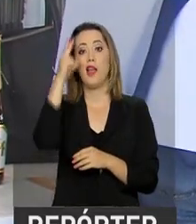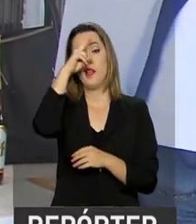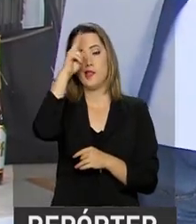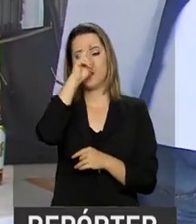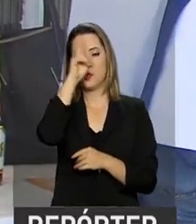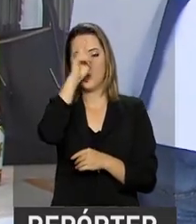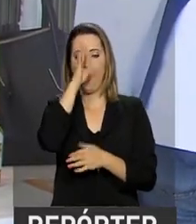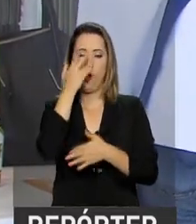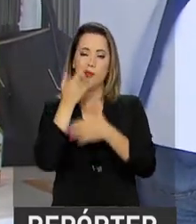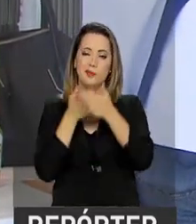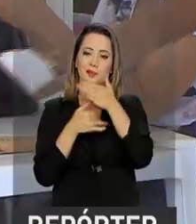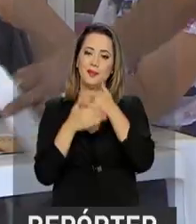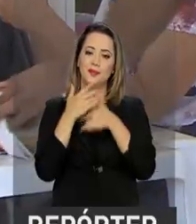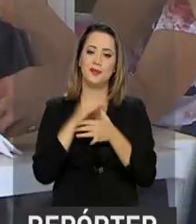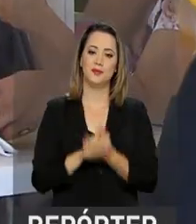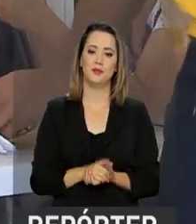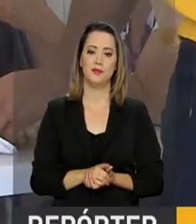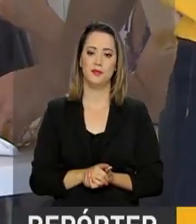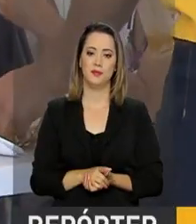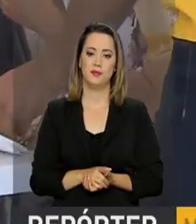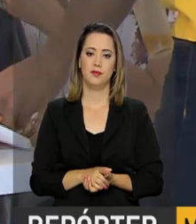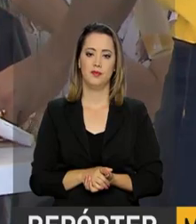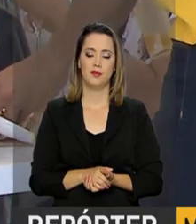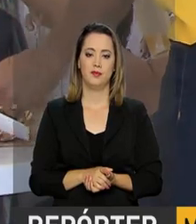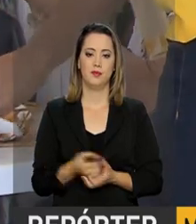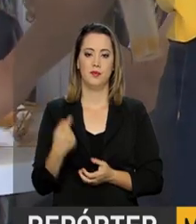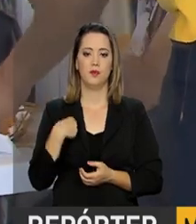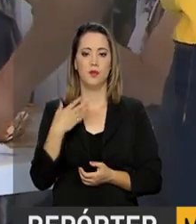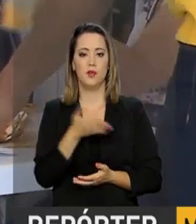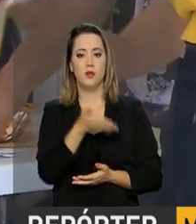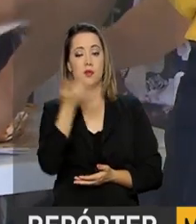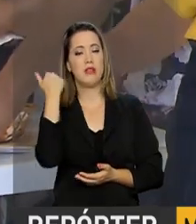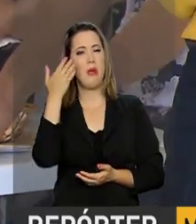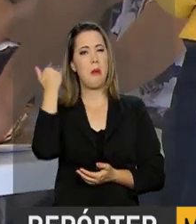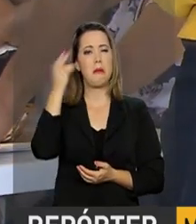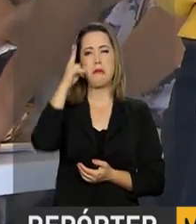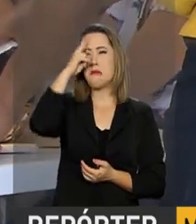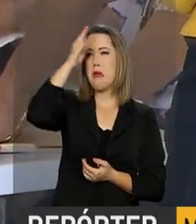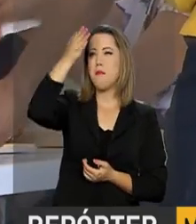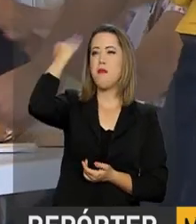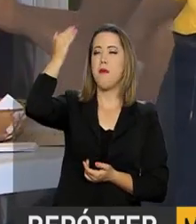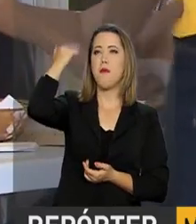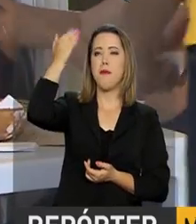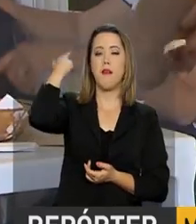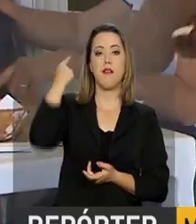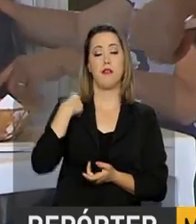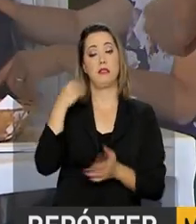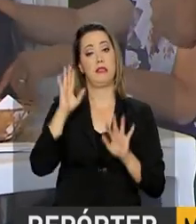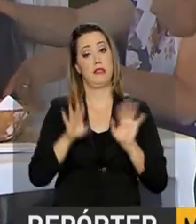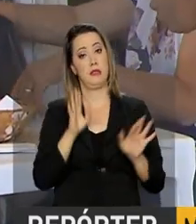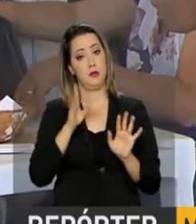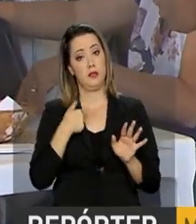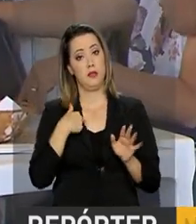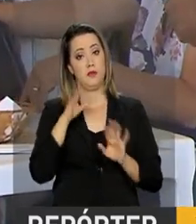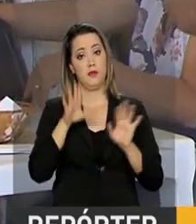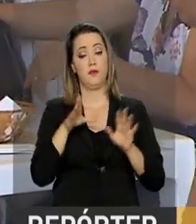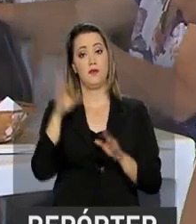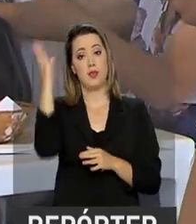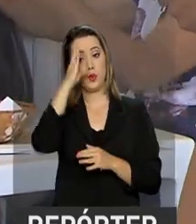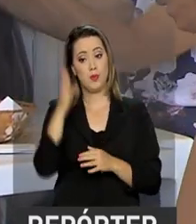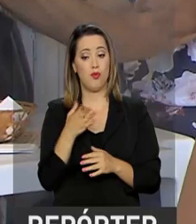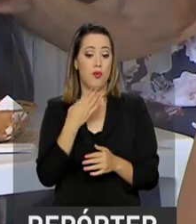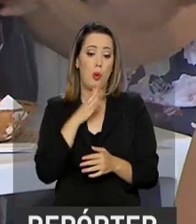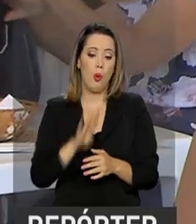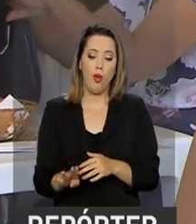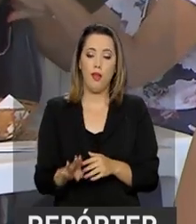história por trás de cada prato. Ele puxa historicamente algo lá do passado, né? Que talvez muitos brasileiros não